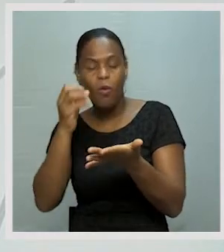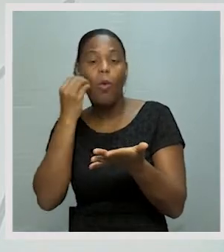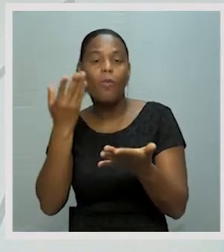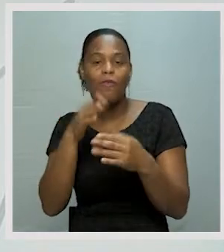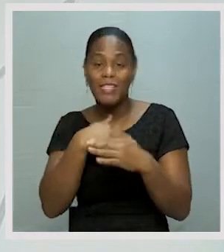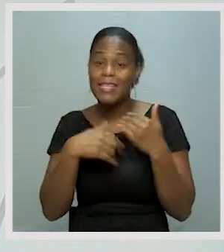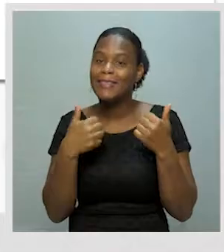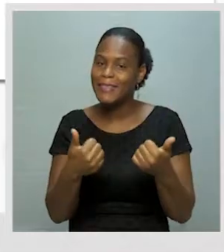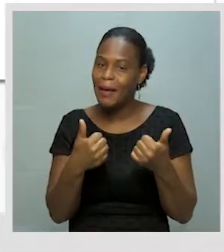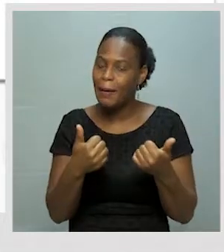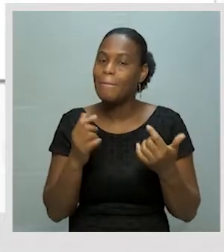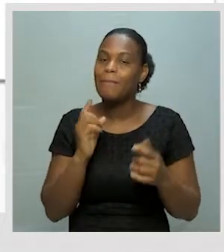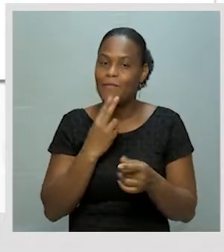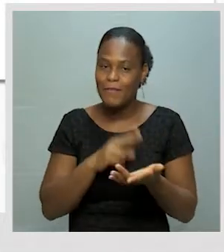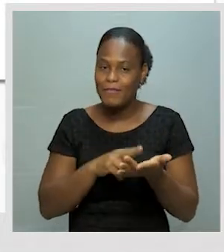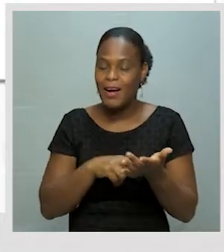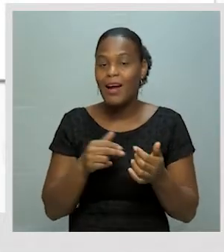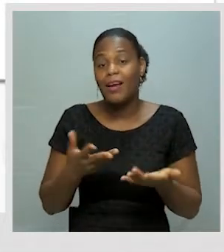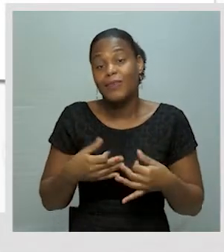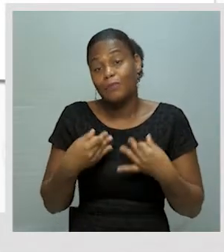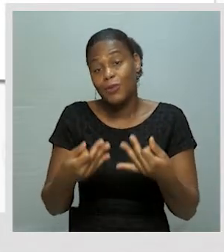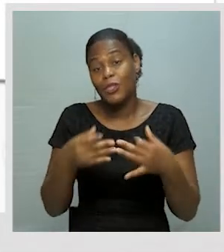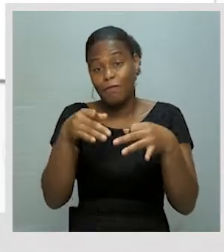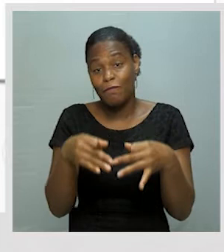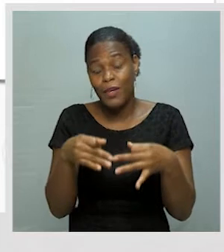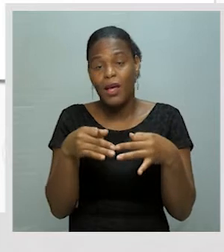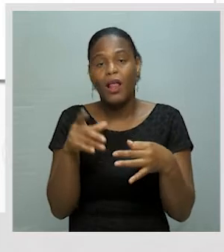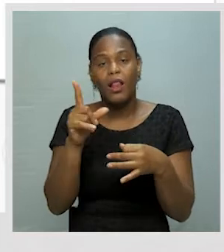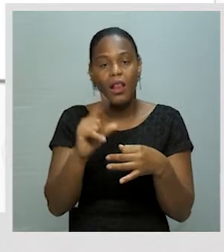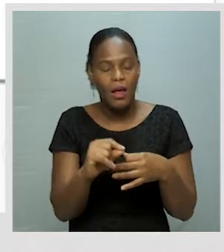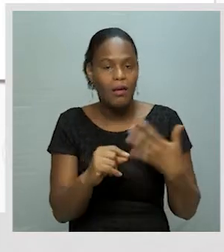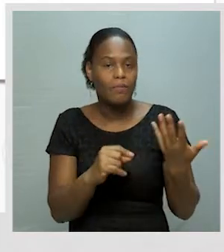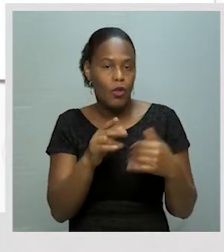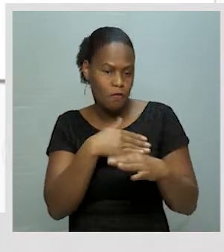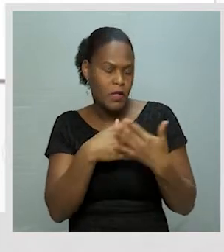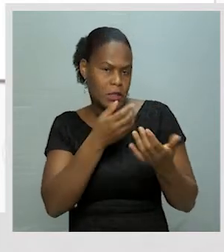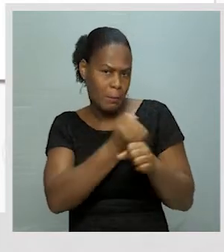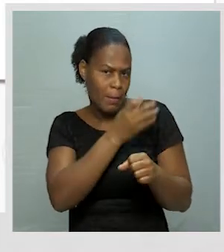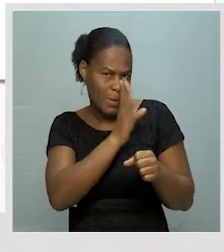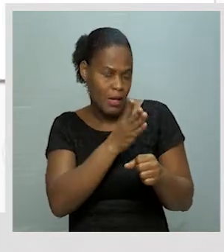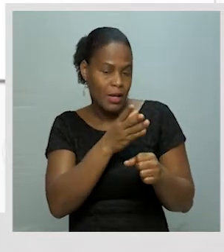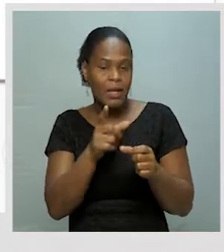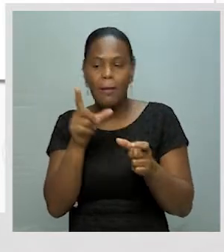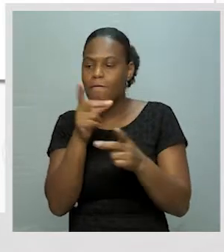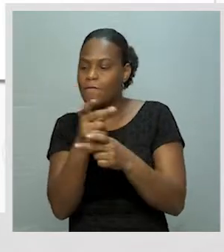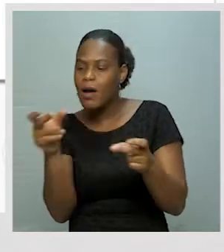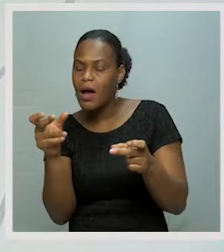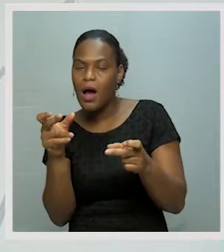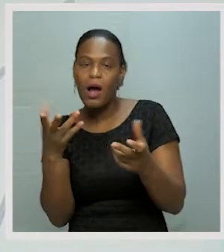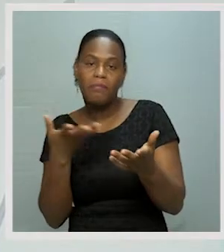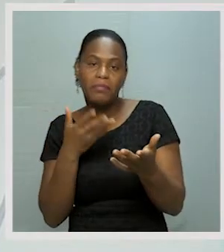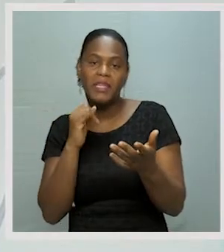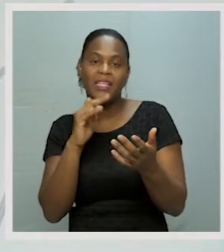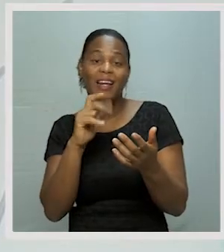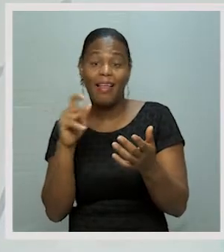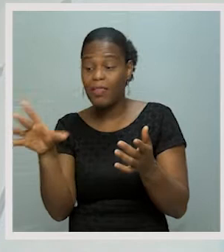isso. E, por fim, nós fizemos uma pequena referência a citações direta e indireta. É aí que